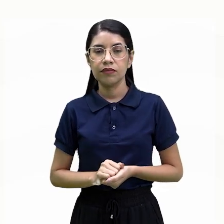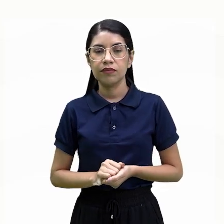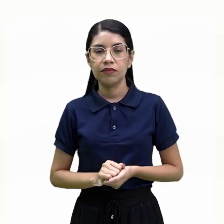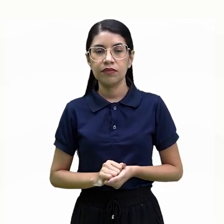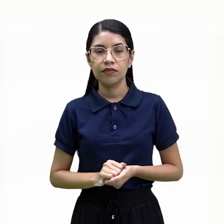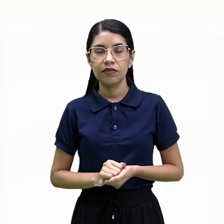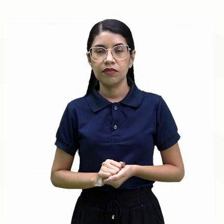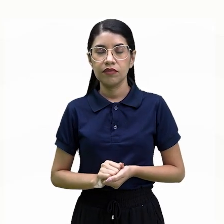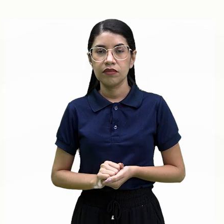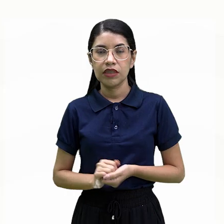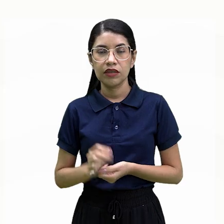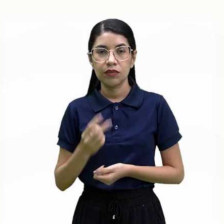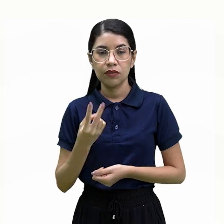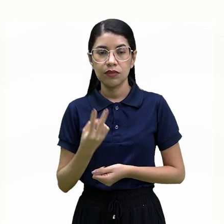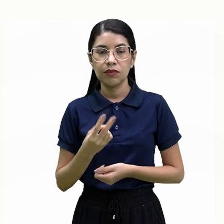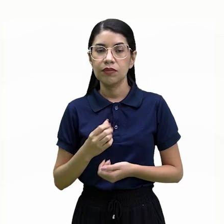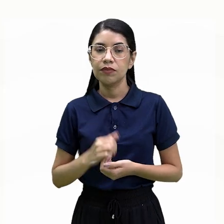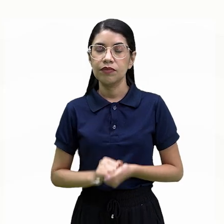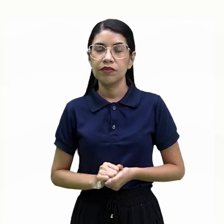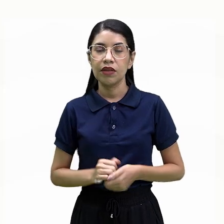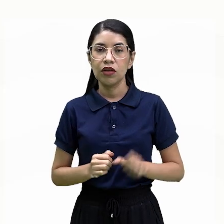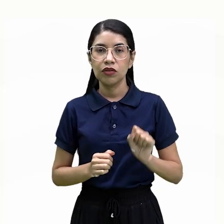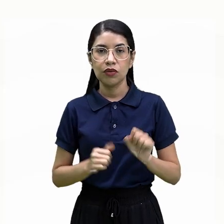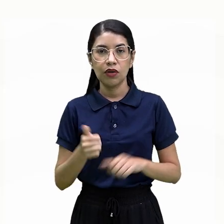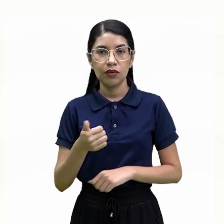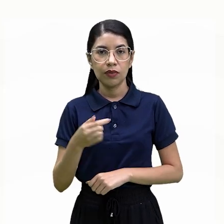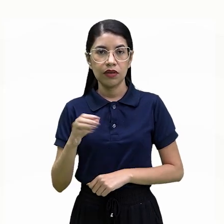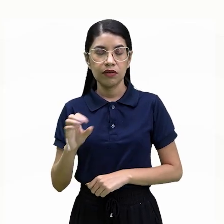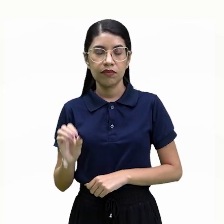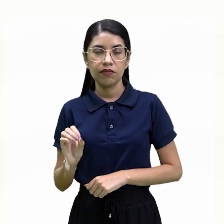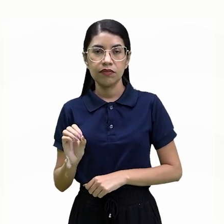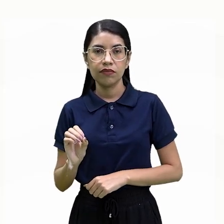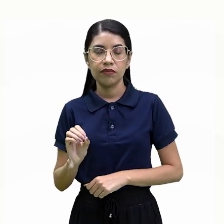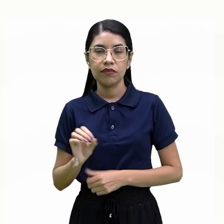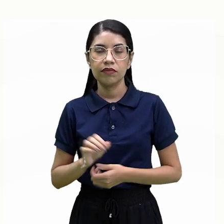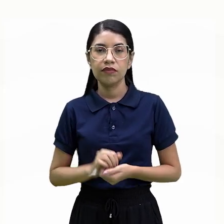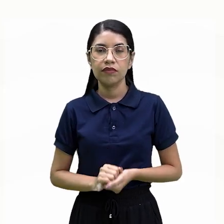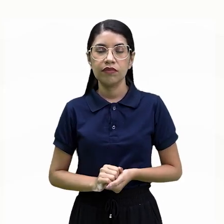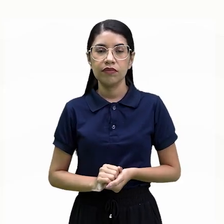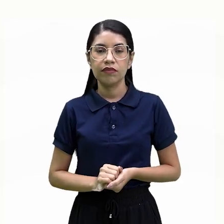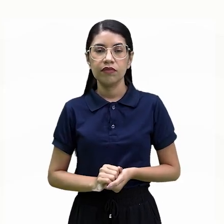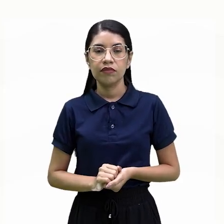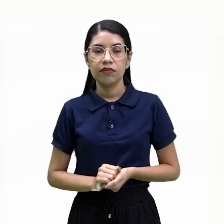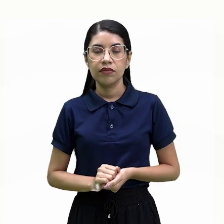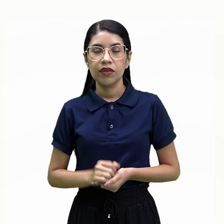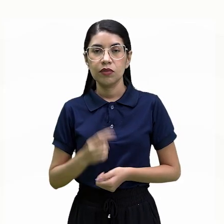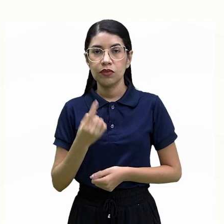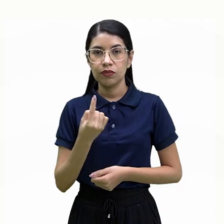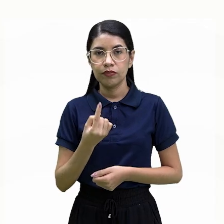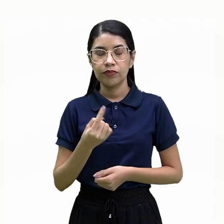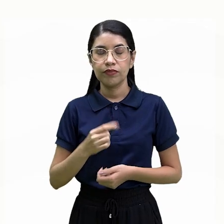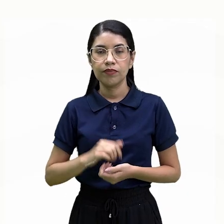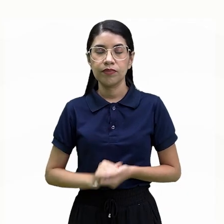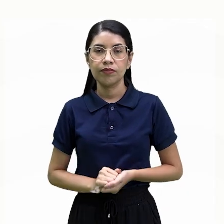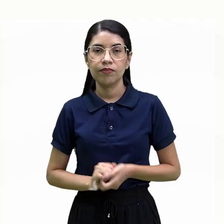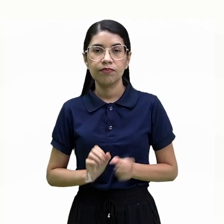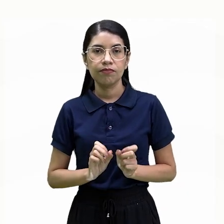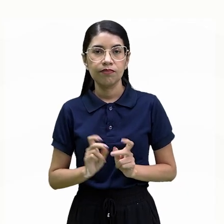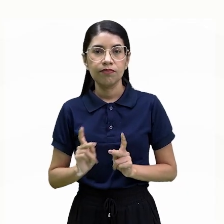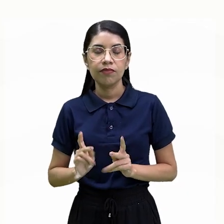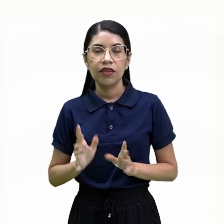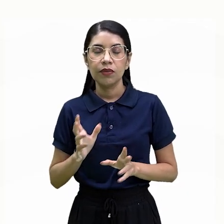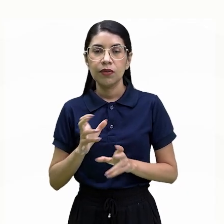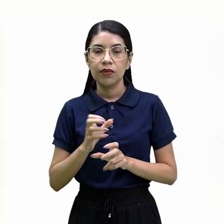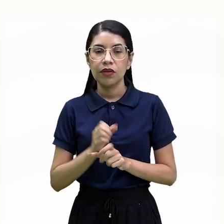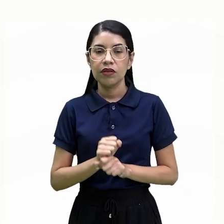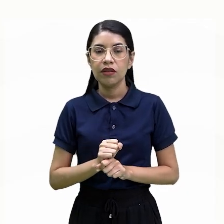2. E de 8 a 10 horas, nós vamos ter apenas 1. Beleza? Então, o nosso